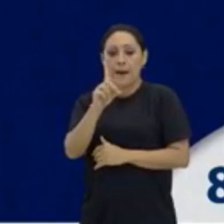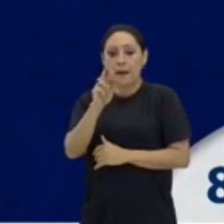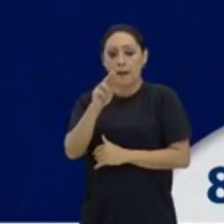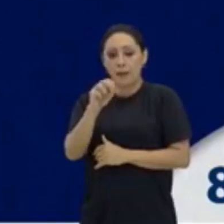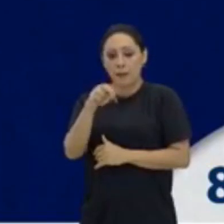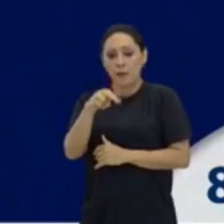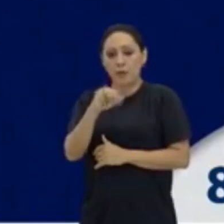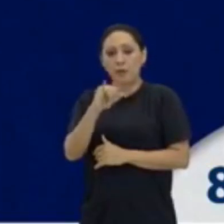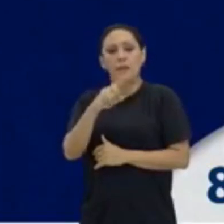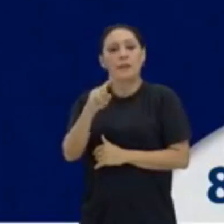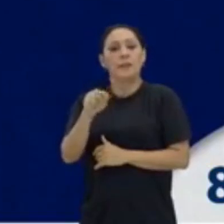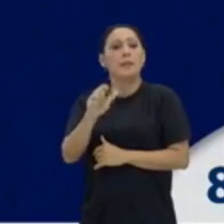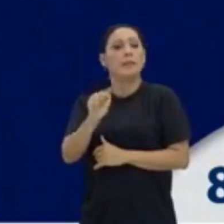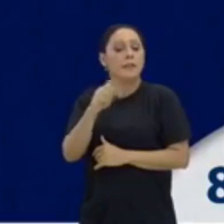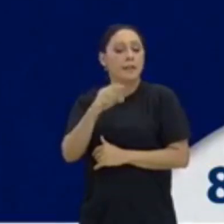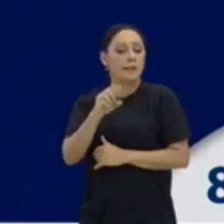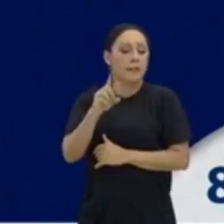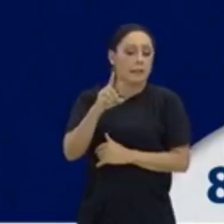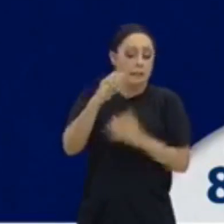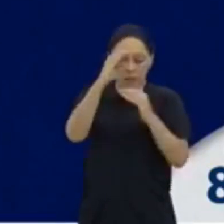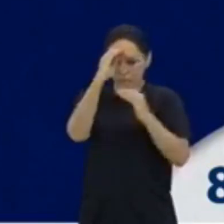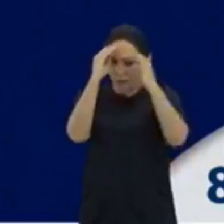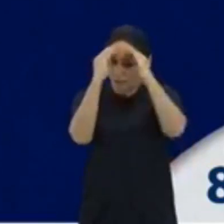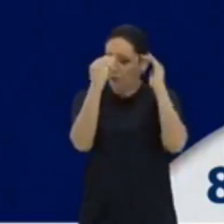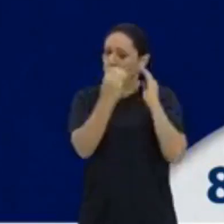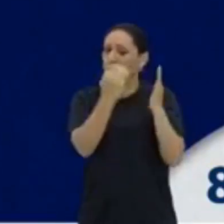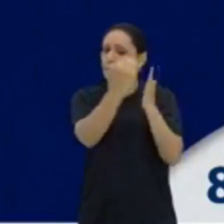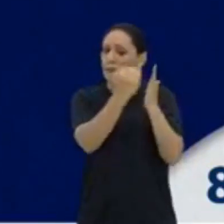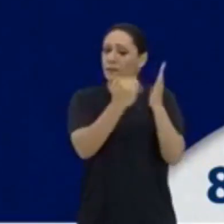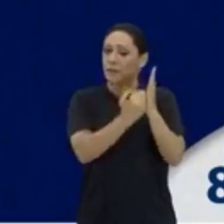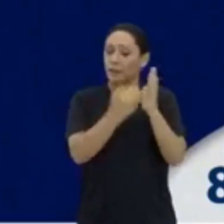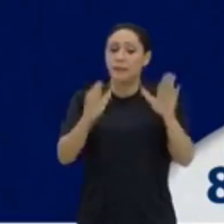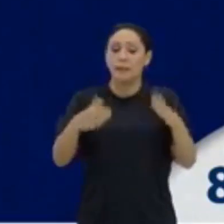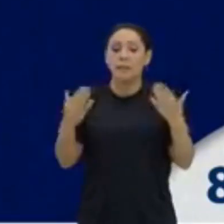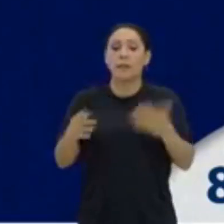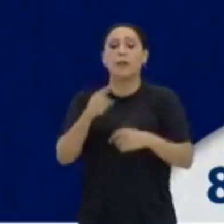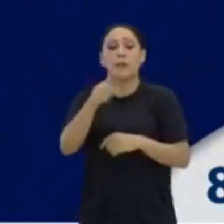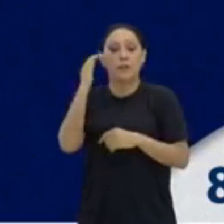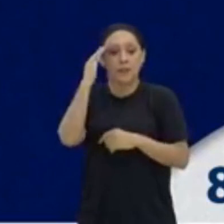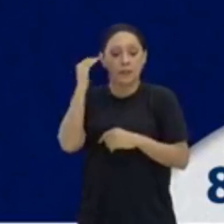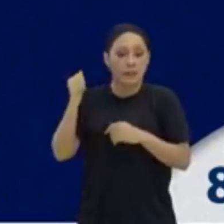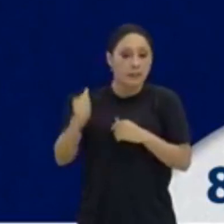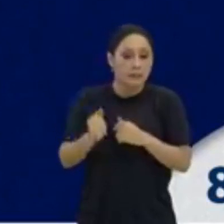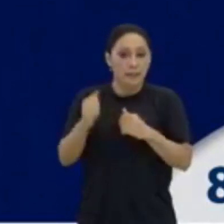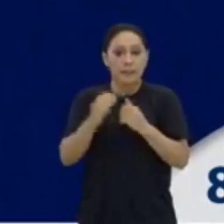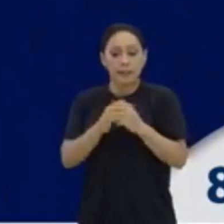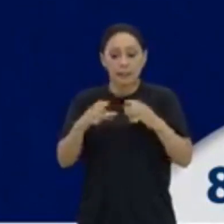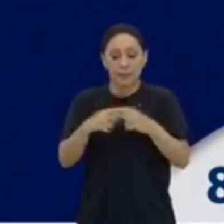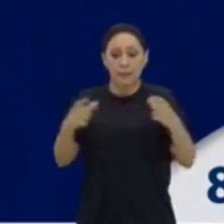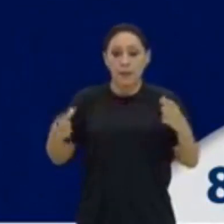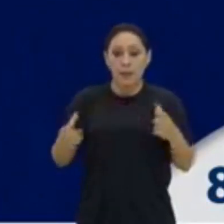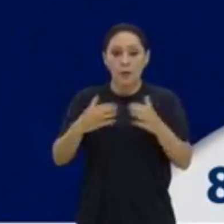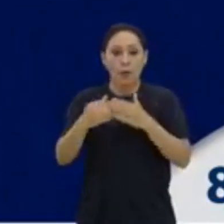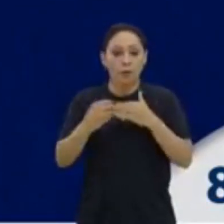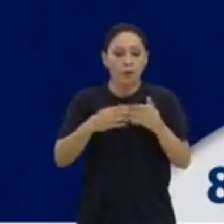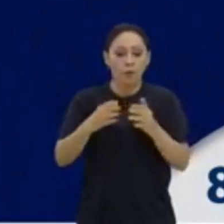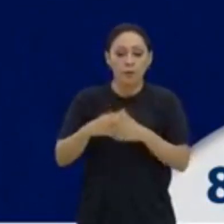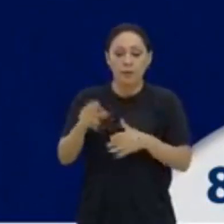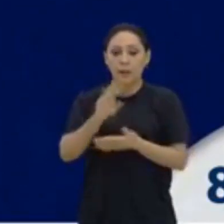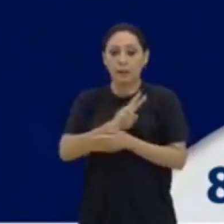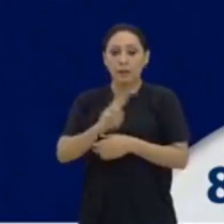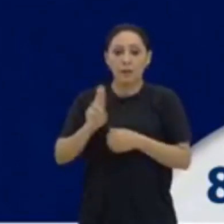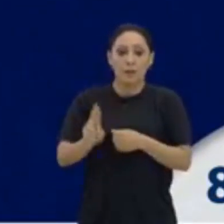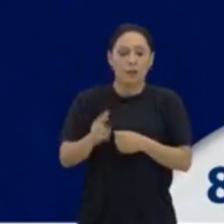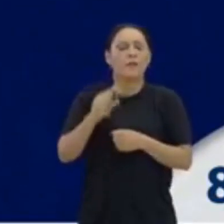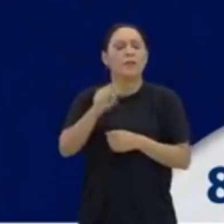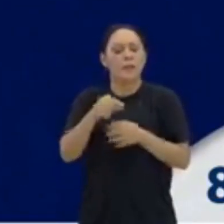padrão, muito padrão. Bem, Fernando. Então você já sabe pelo menos o que são grandezas. É qualquer atributo de um objeto, de um fenômeno que você pode medir,